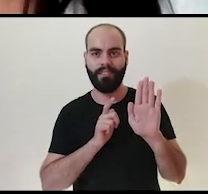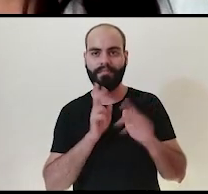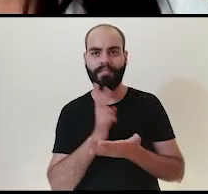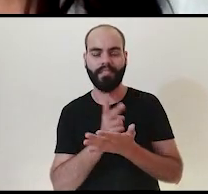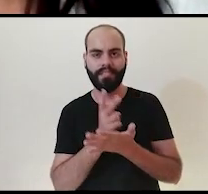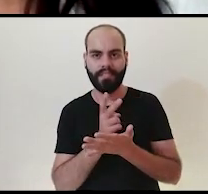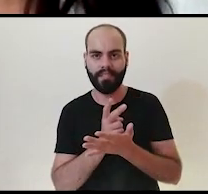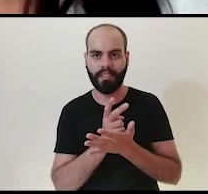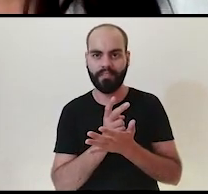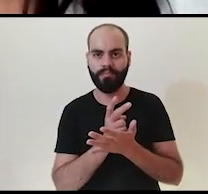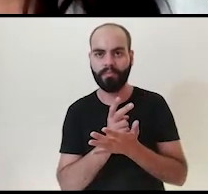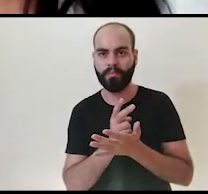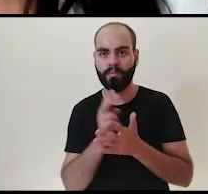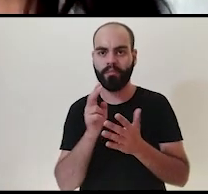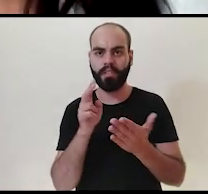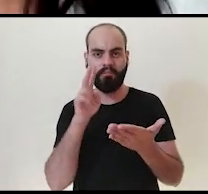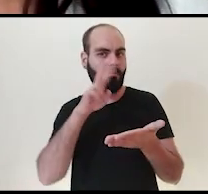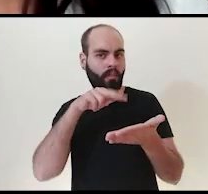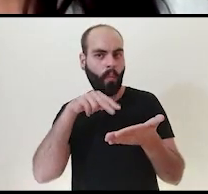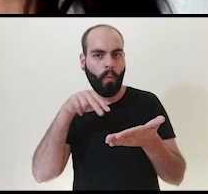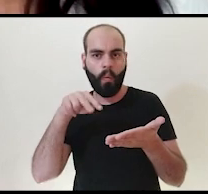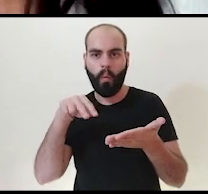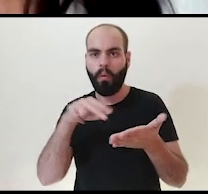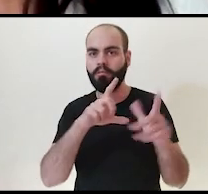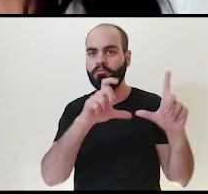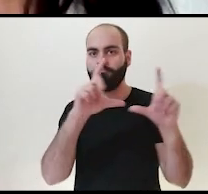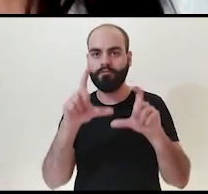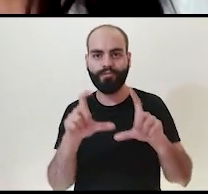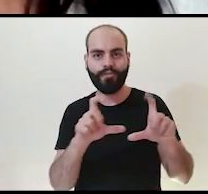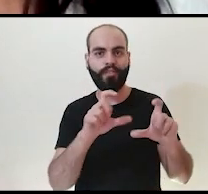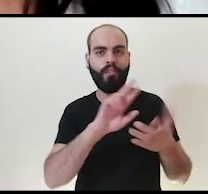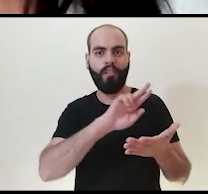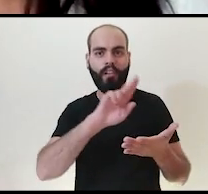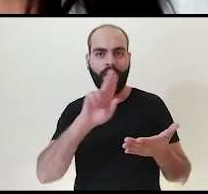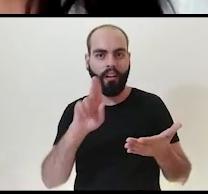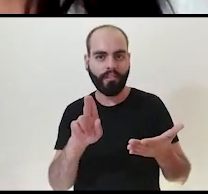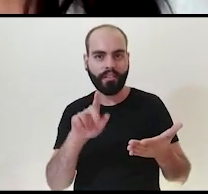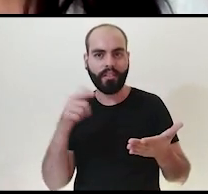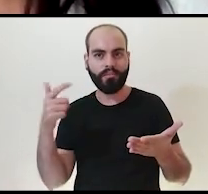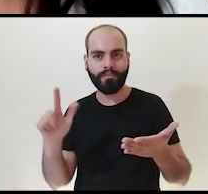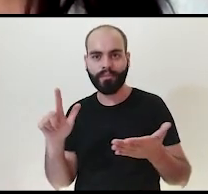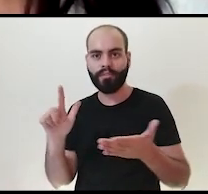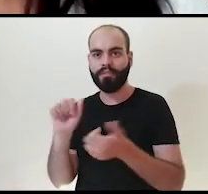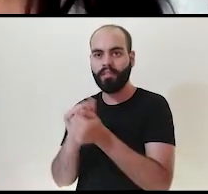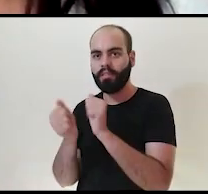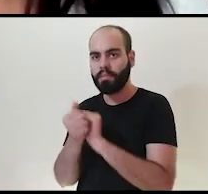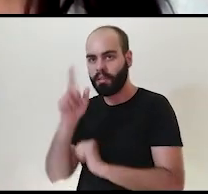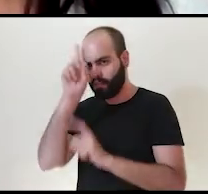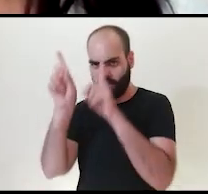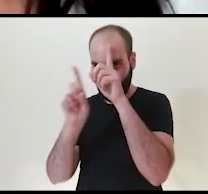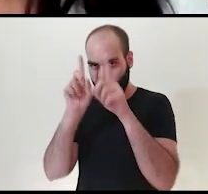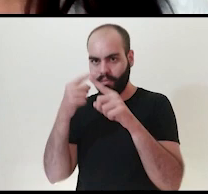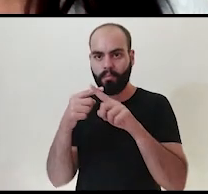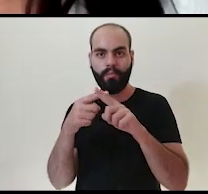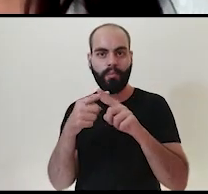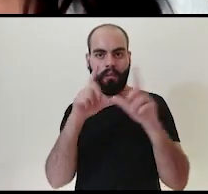imagens que te inspirem depois a criar, né? Então, e a fotografia, ela tá